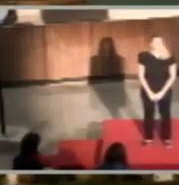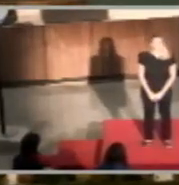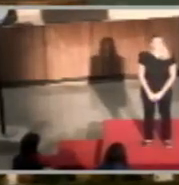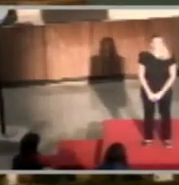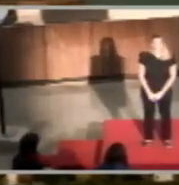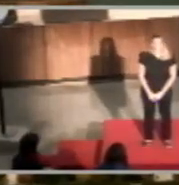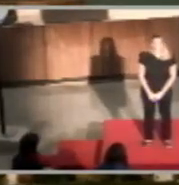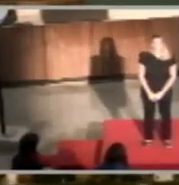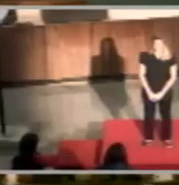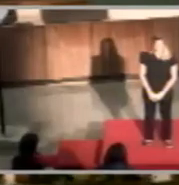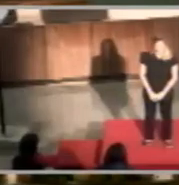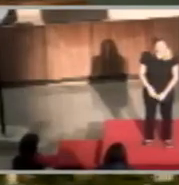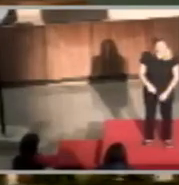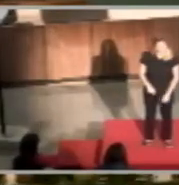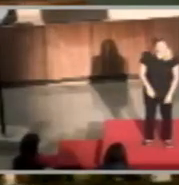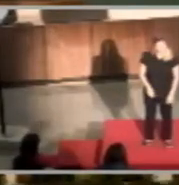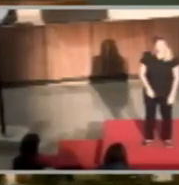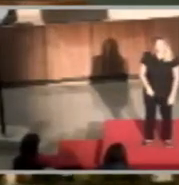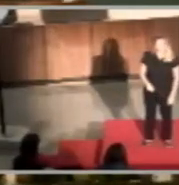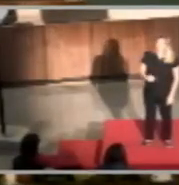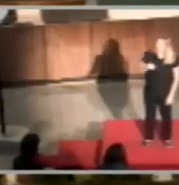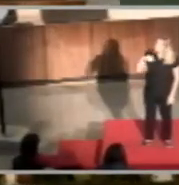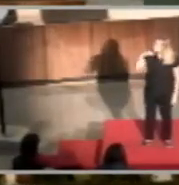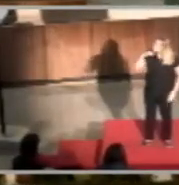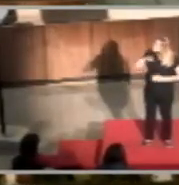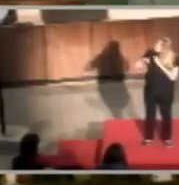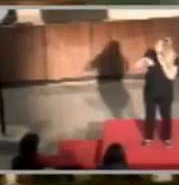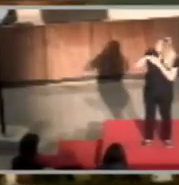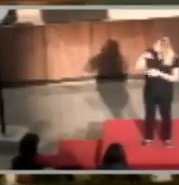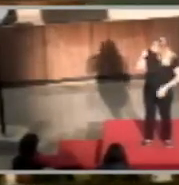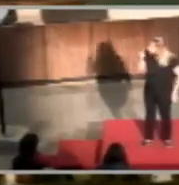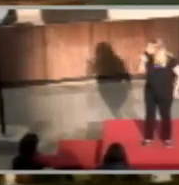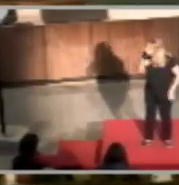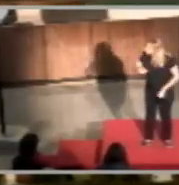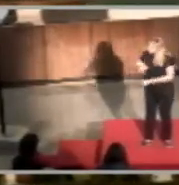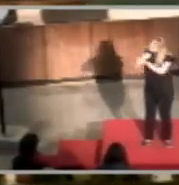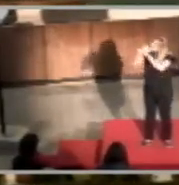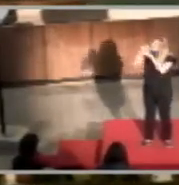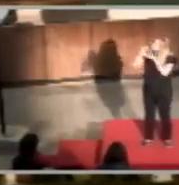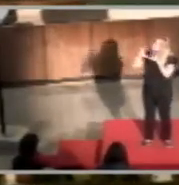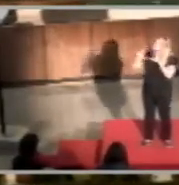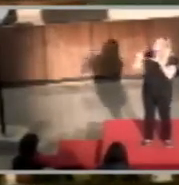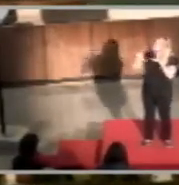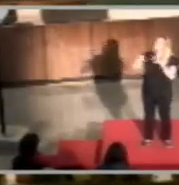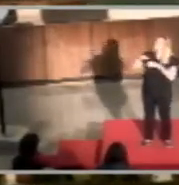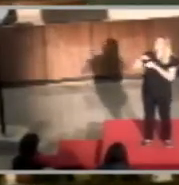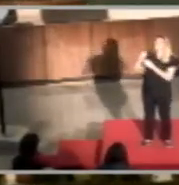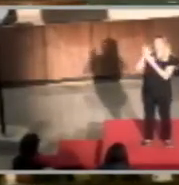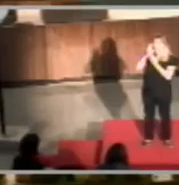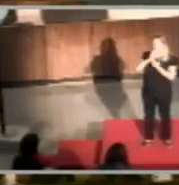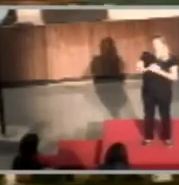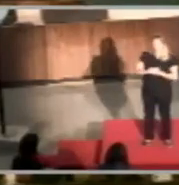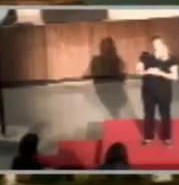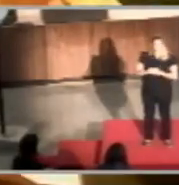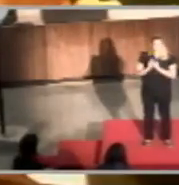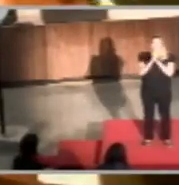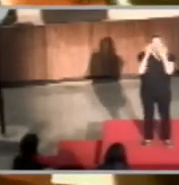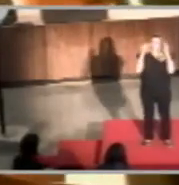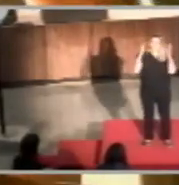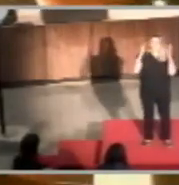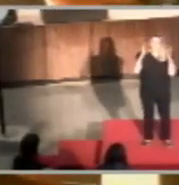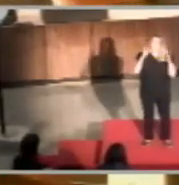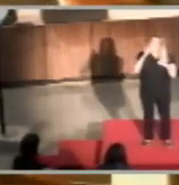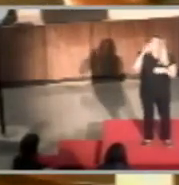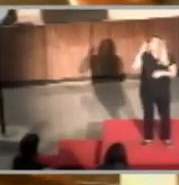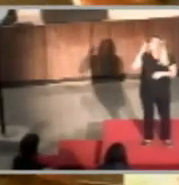Nós te damos, ó Deus, toda honra, toda glória, todo louvor, toda exaltação. Tu és o Senhor, ó Deus,